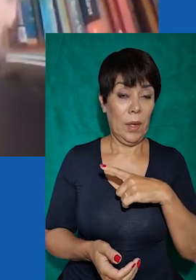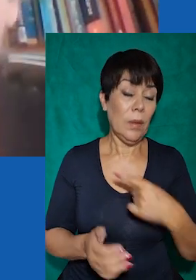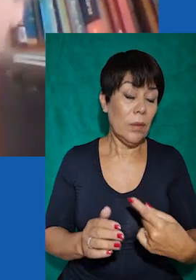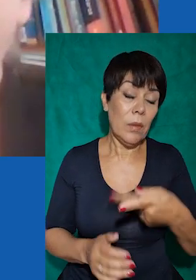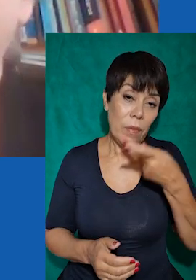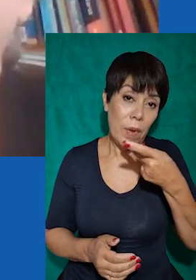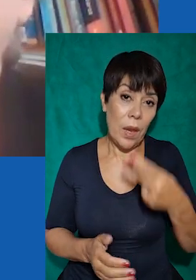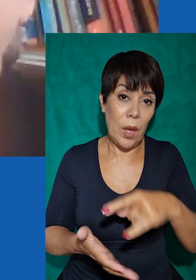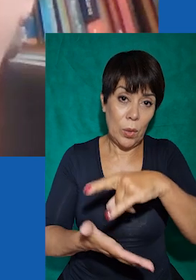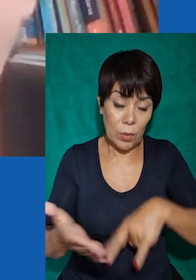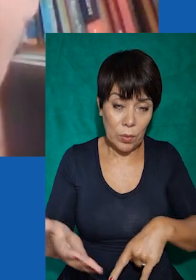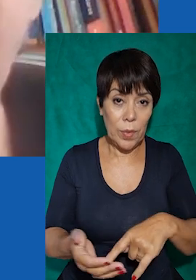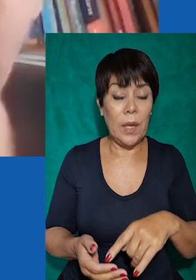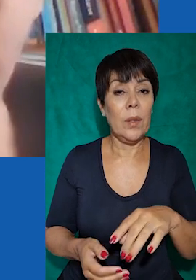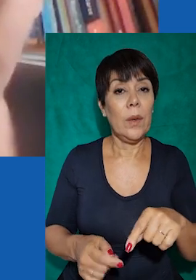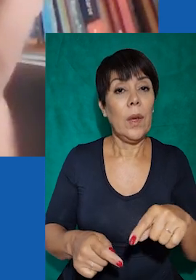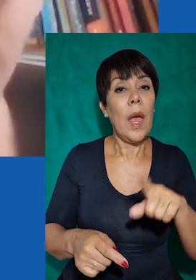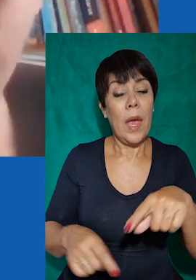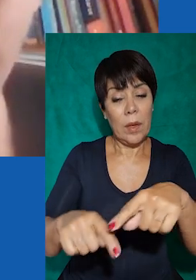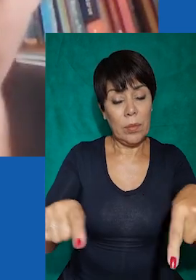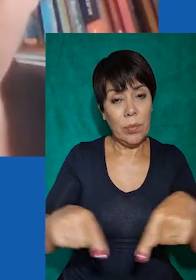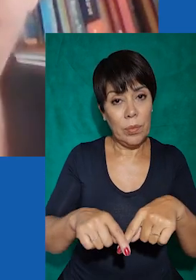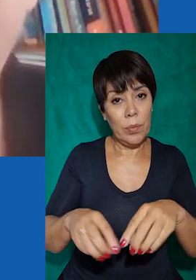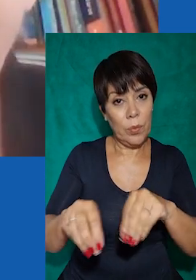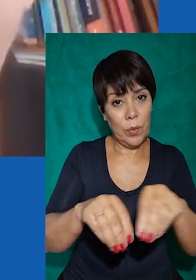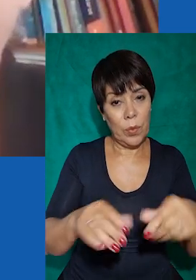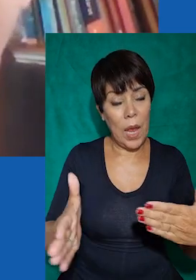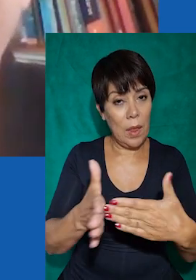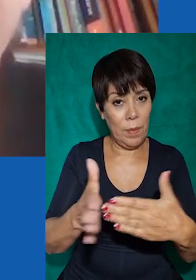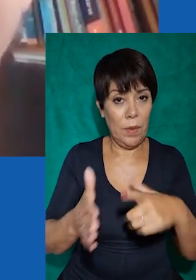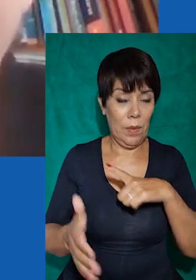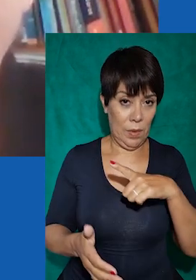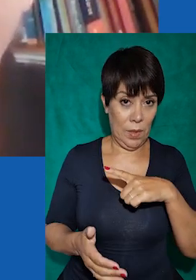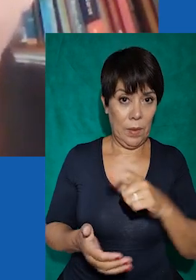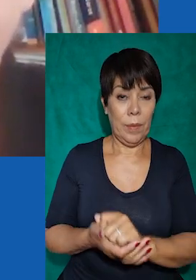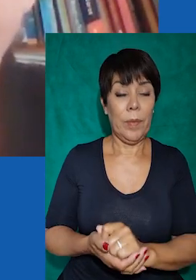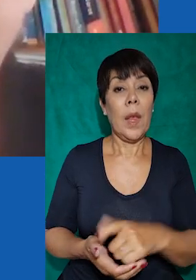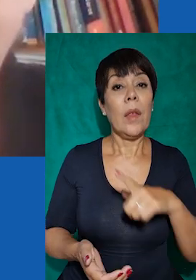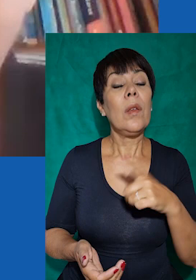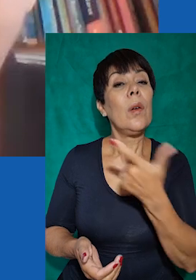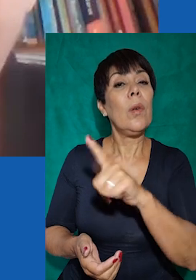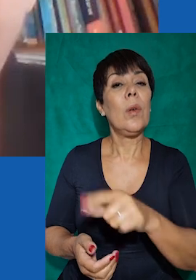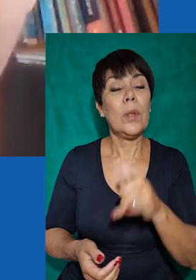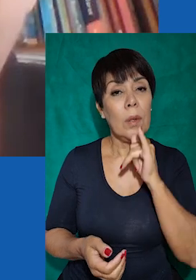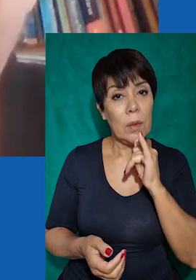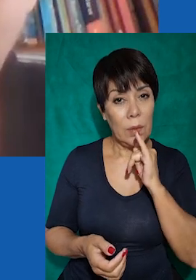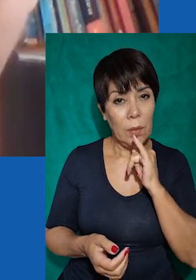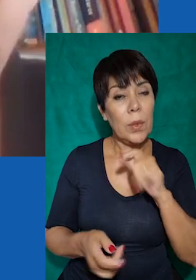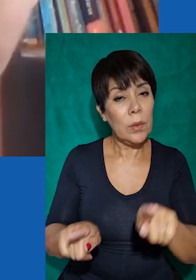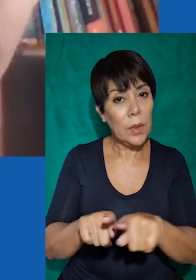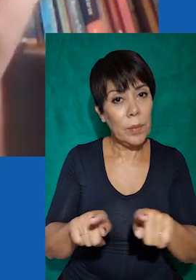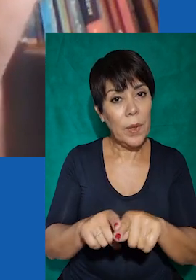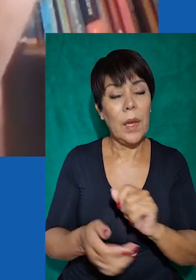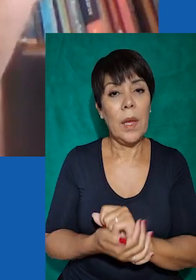dei era de uma terra apenas delimitada. Mas tem um outro exemplo lá